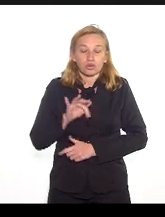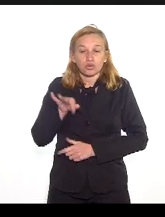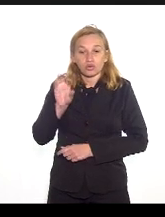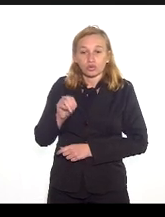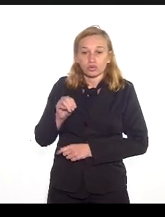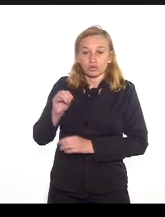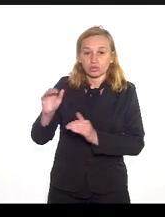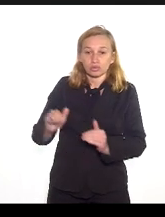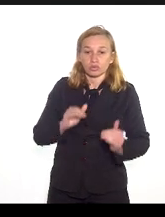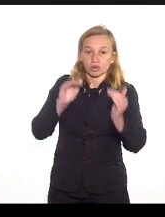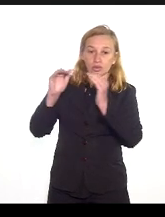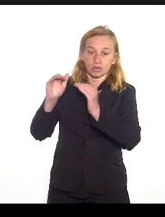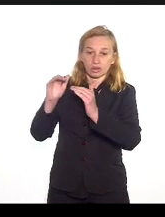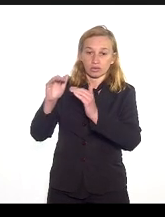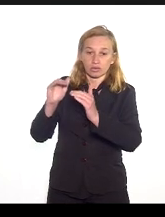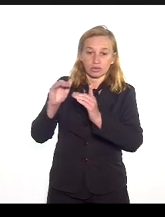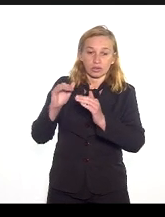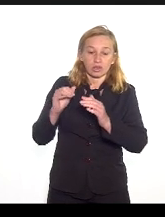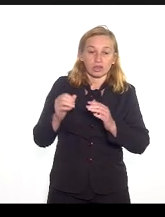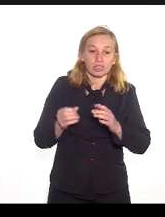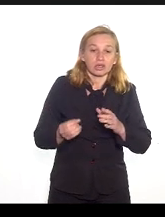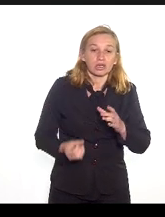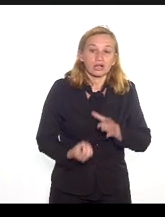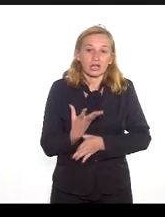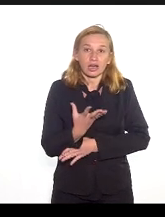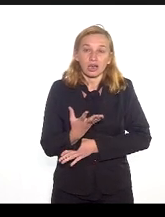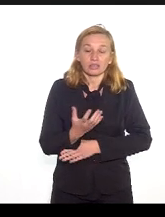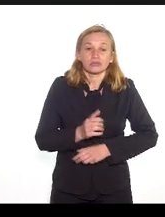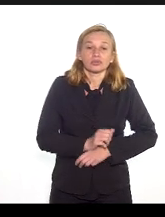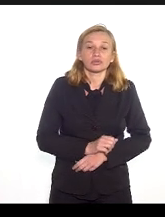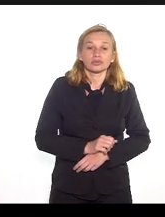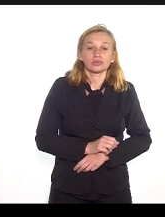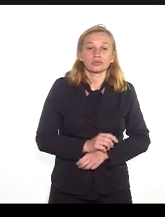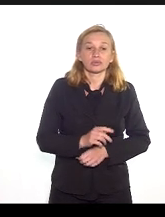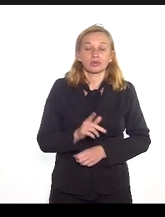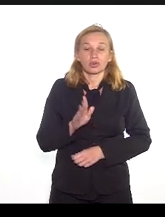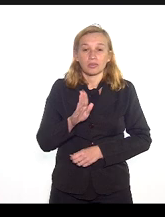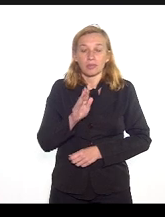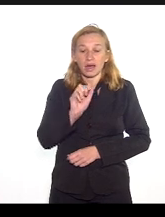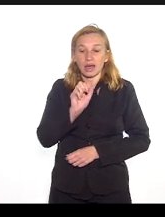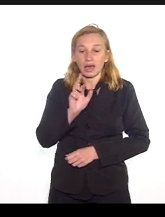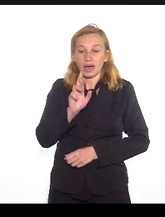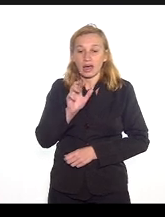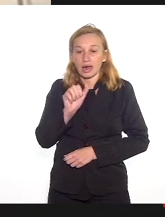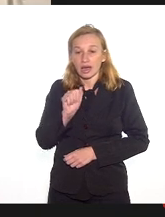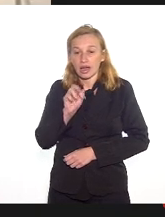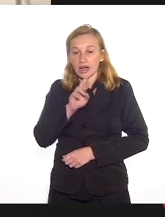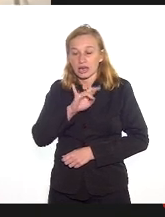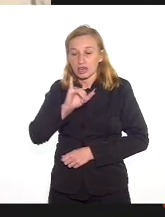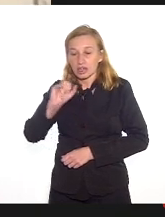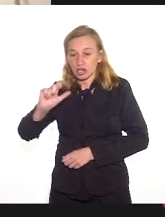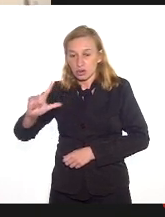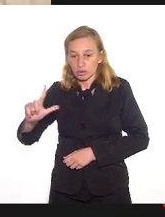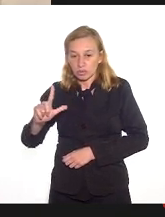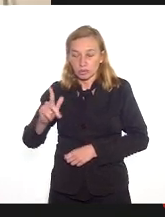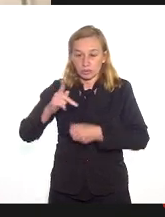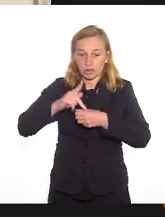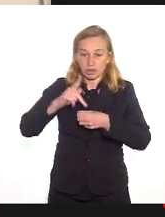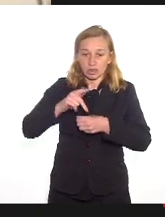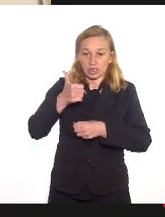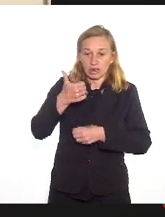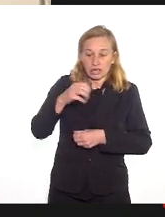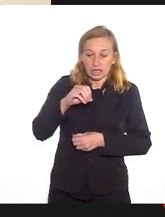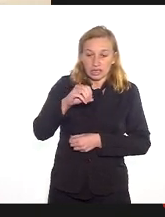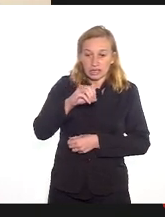que foi criado, né? Existe uma perspectiva aí agora do preço do barril do petróleo chegar aí a $100, então nós